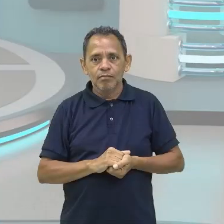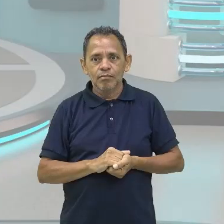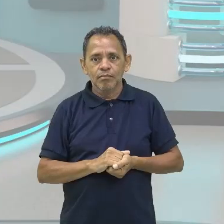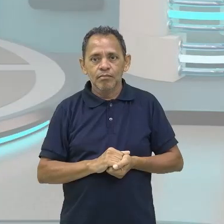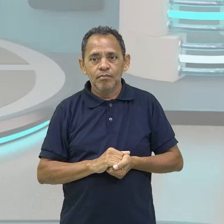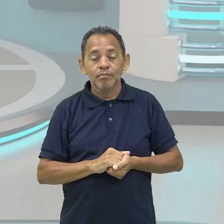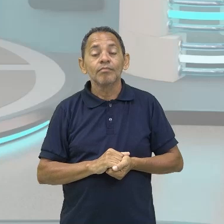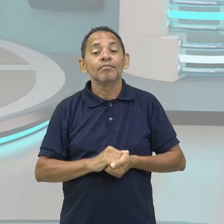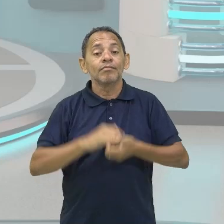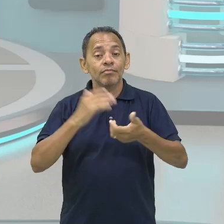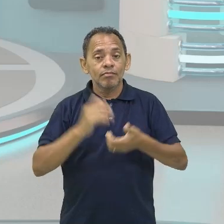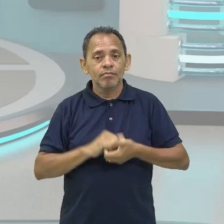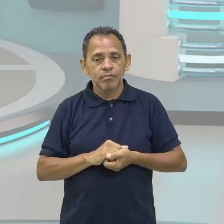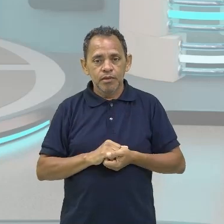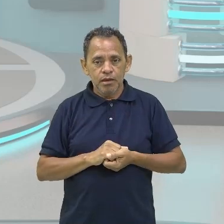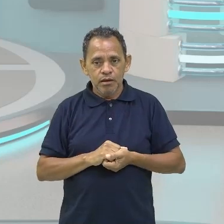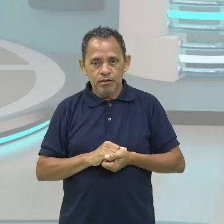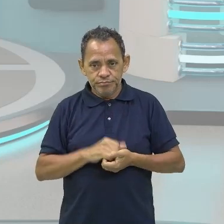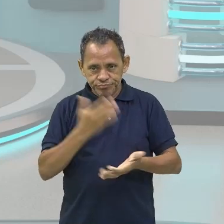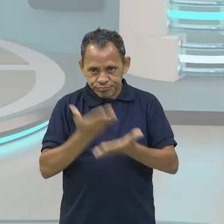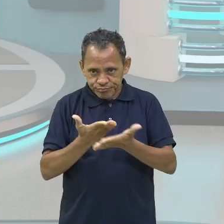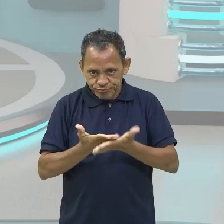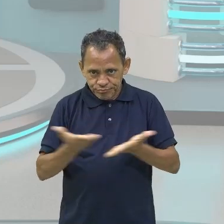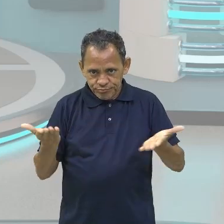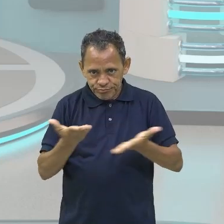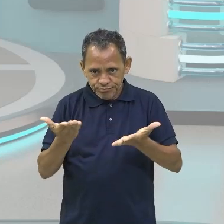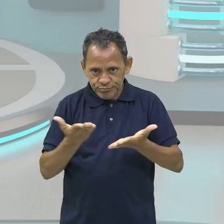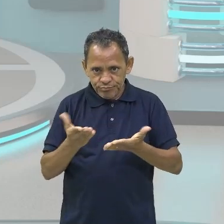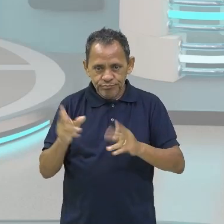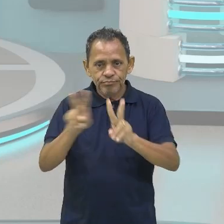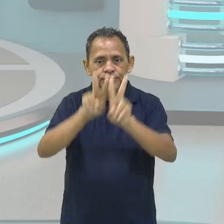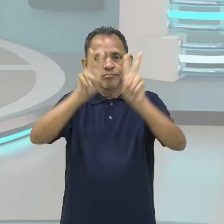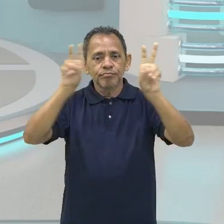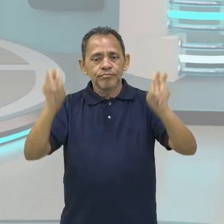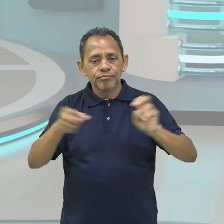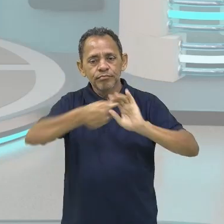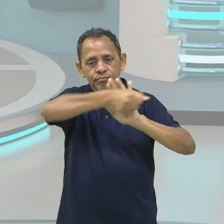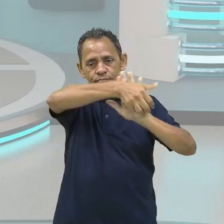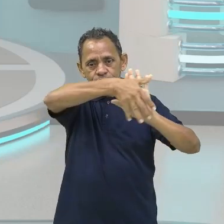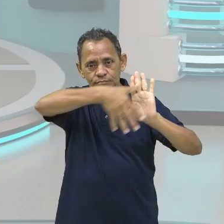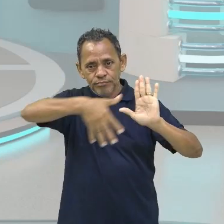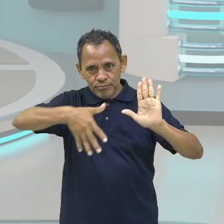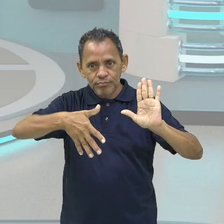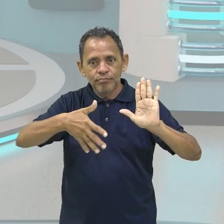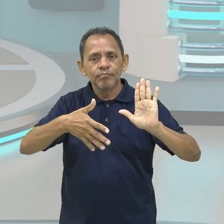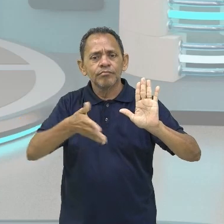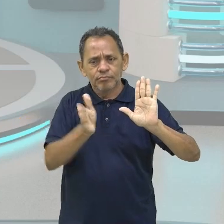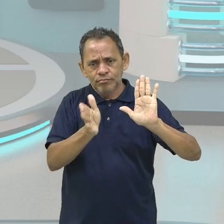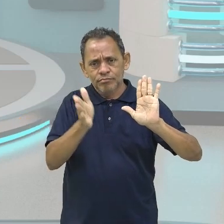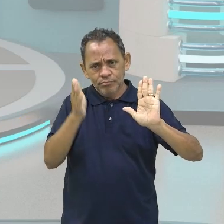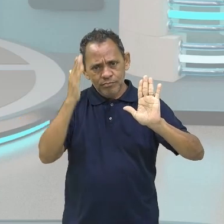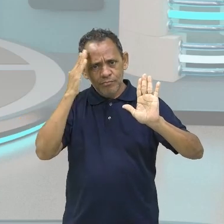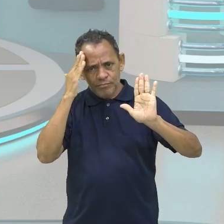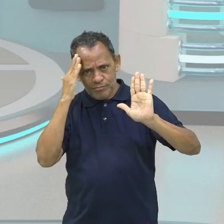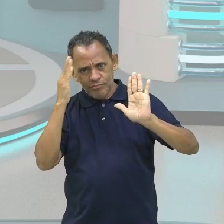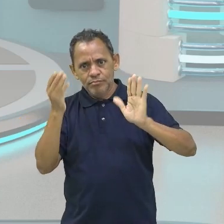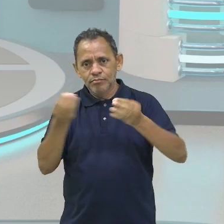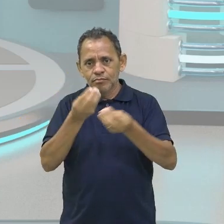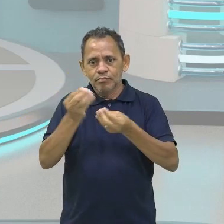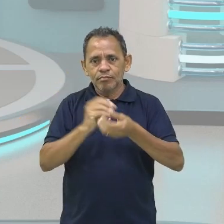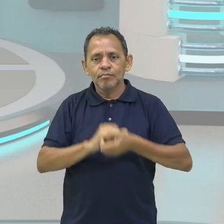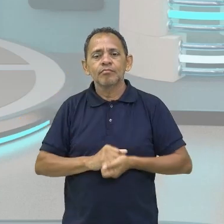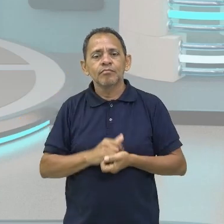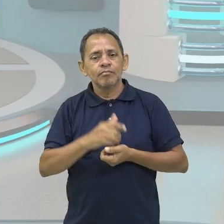Muito bem, então nesta aula nós vamos abordar tanto figuras que nós conhecemos e chamamos como figuras de